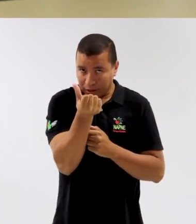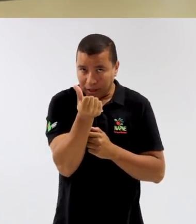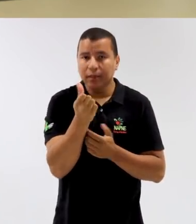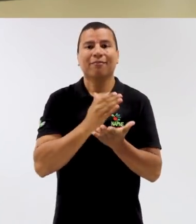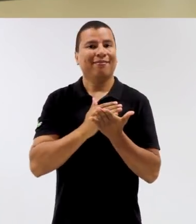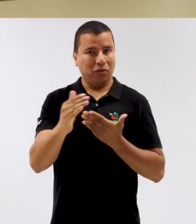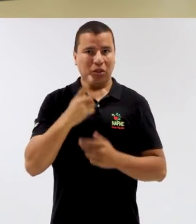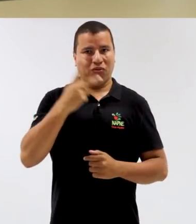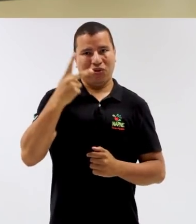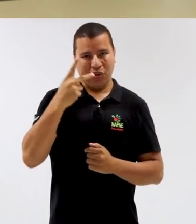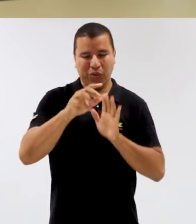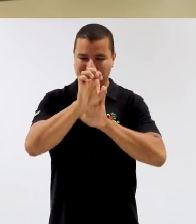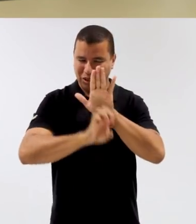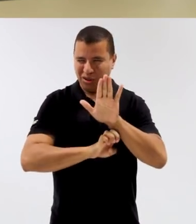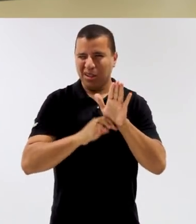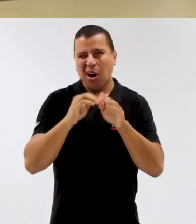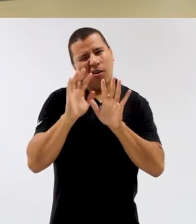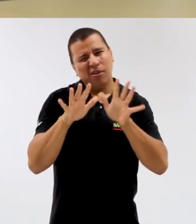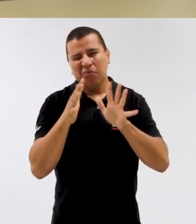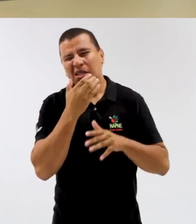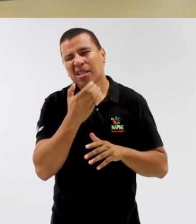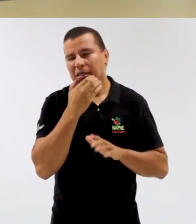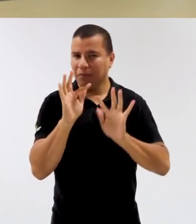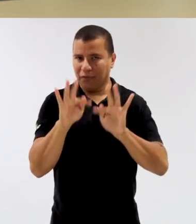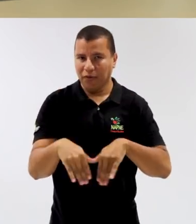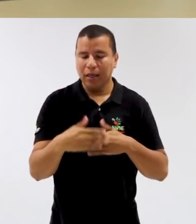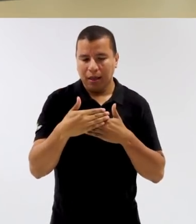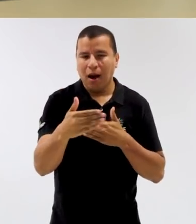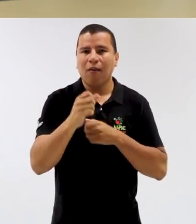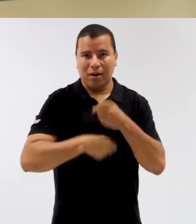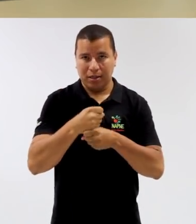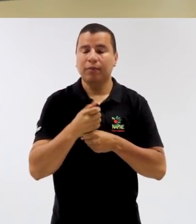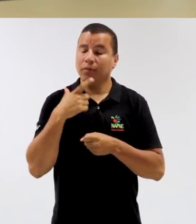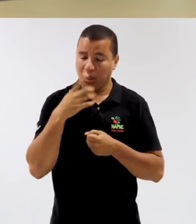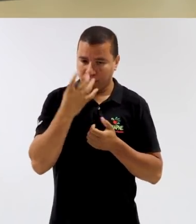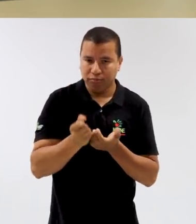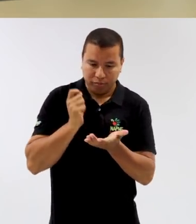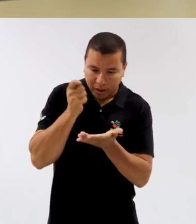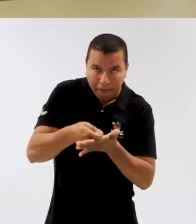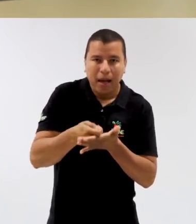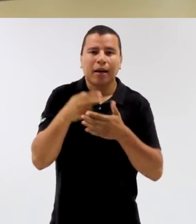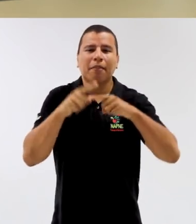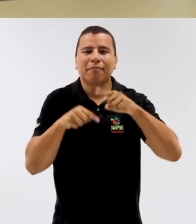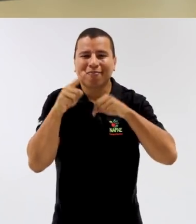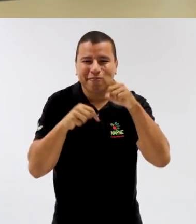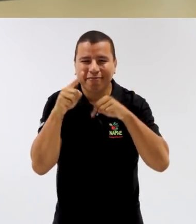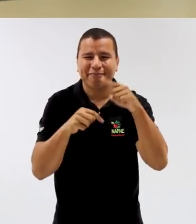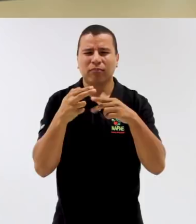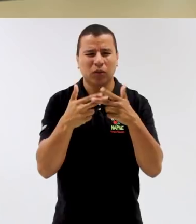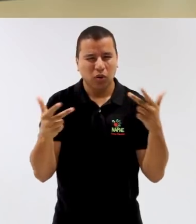edital no final do ano que foi exclusivamente para a aquisição e de complementação é de